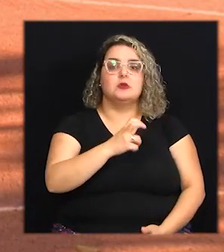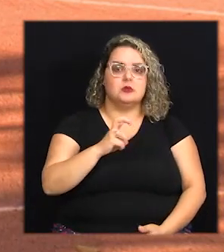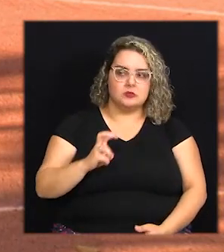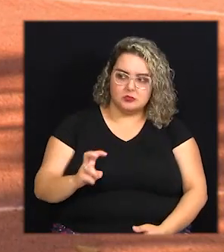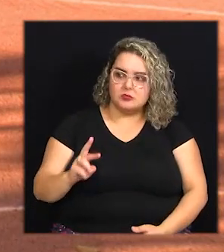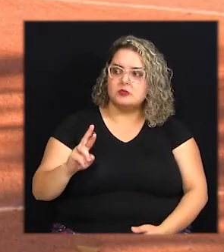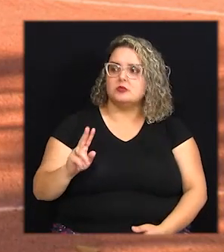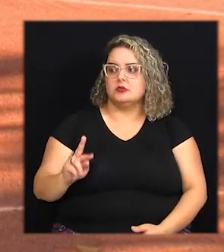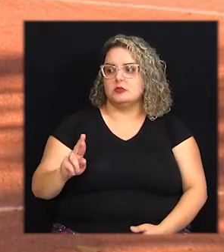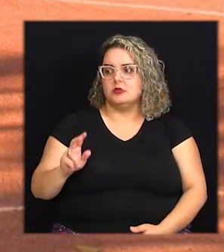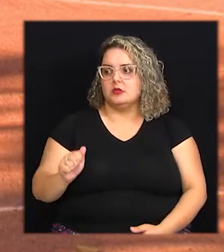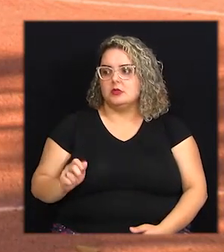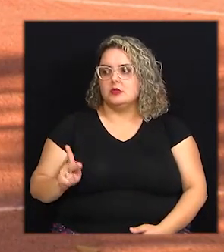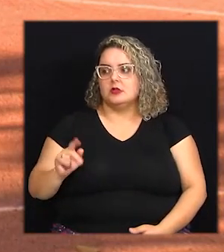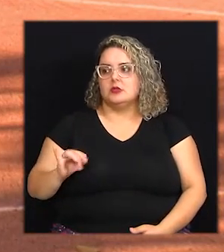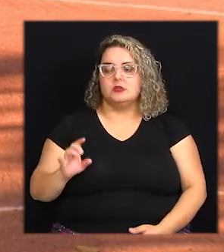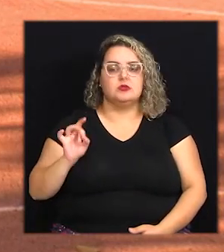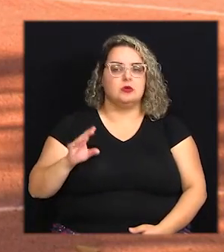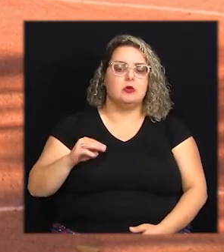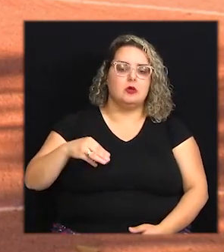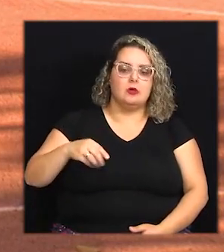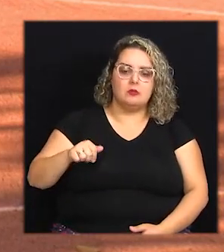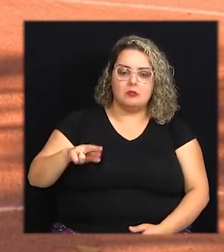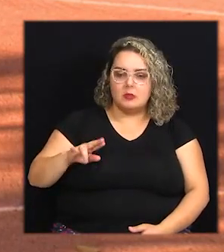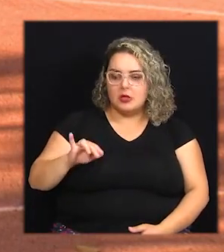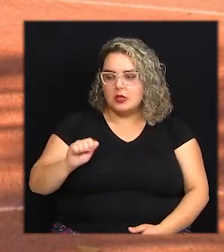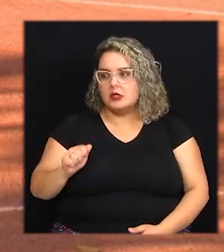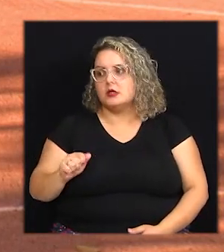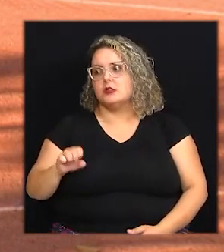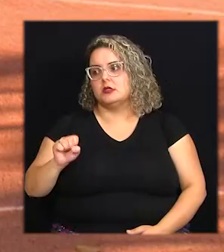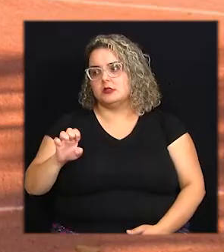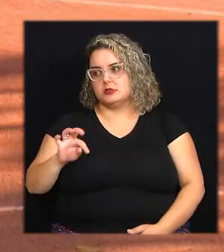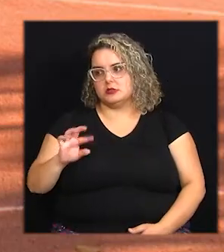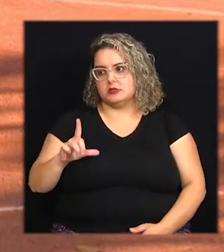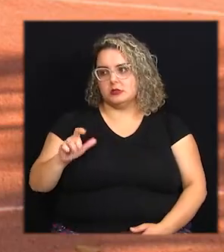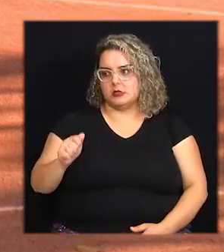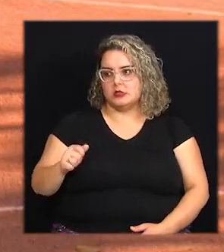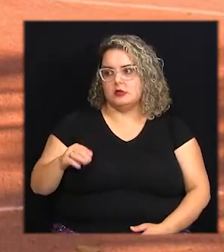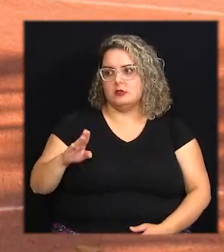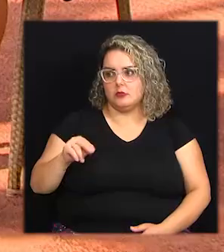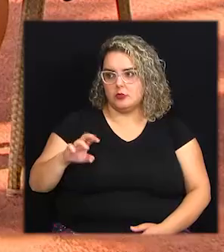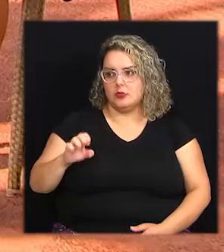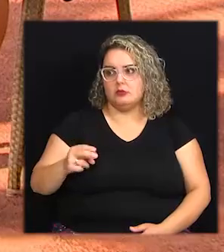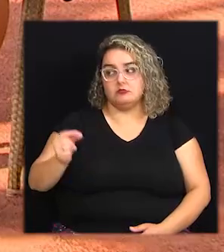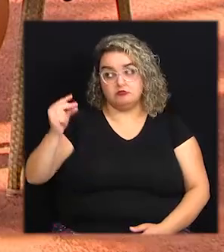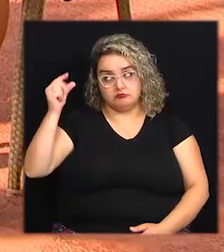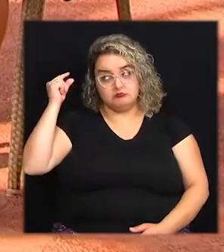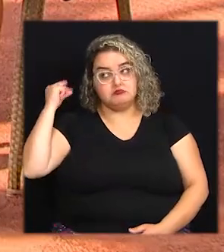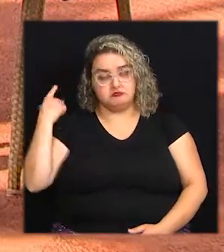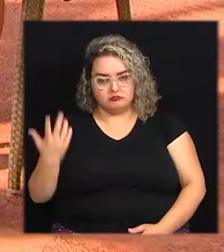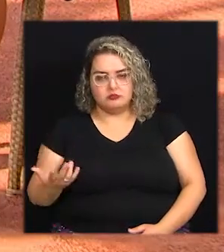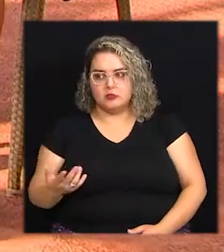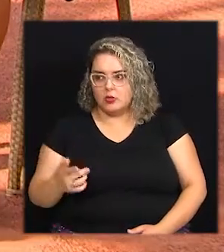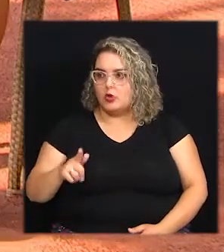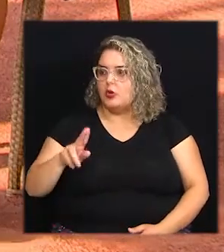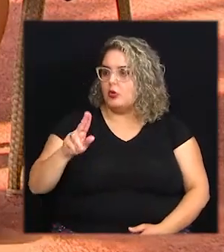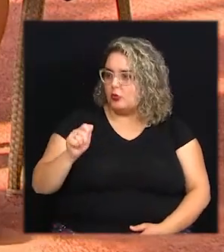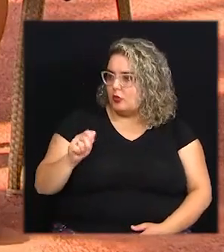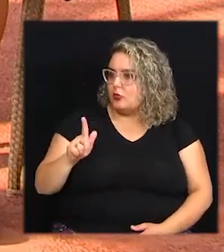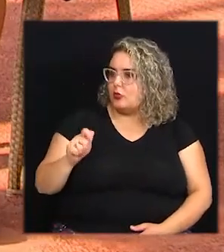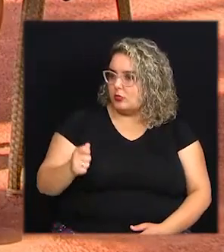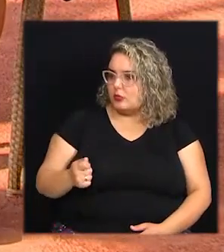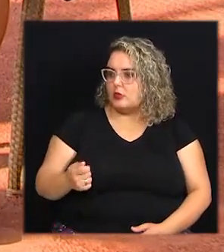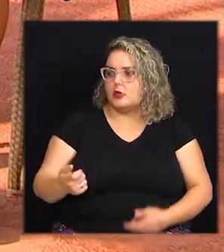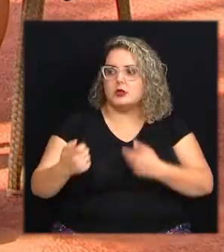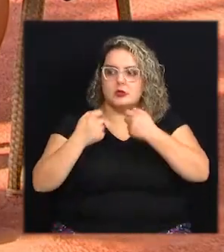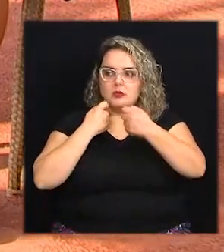Entre os Acho 15, né, no ranking. Só a tá. Maristar Bueno, né? É. Que faz um bom tempo. Bem legal. O Guga